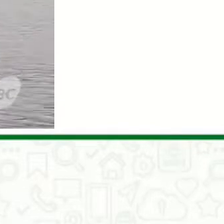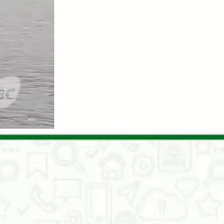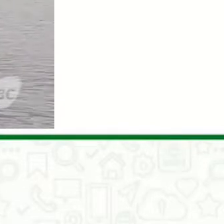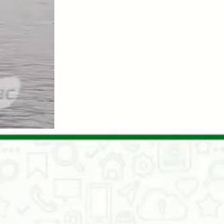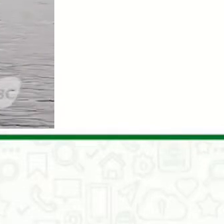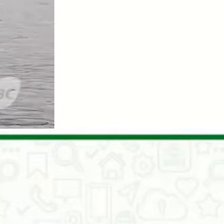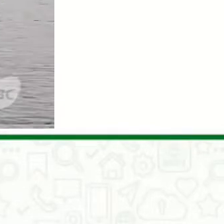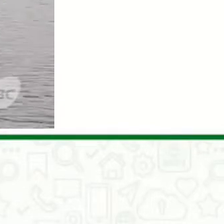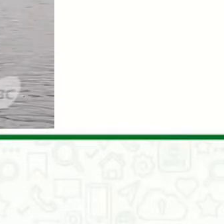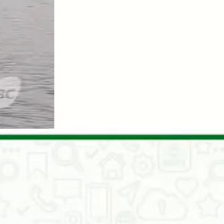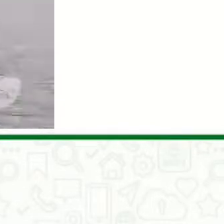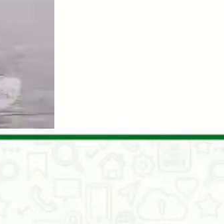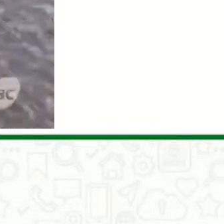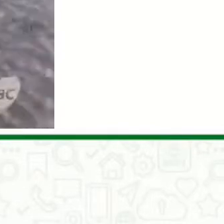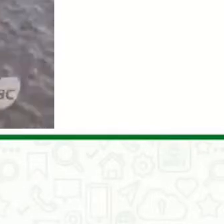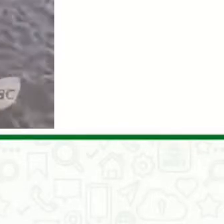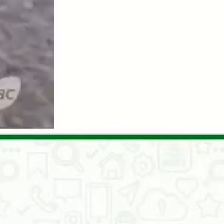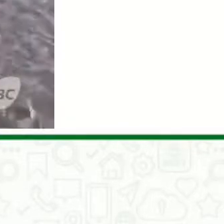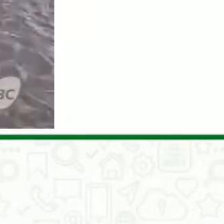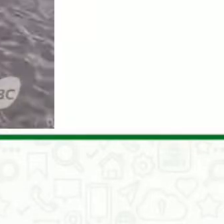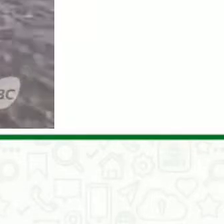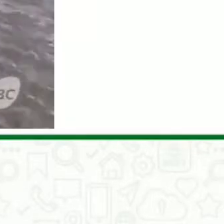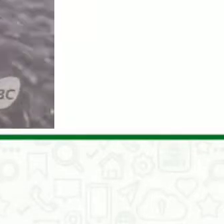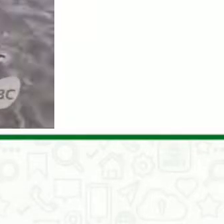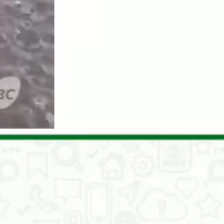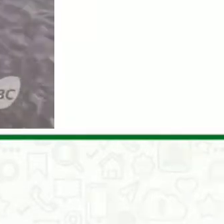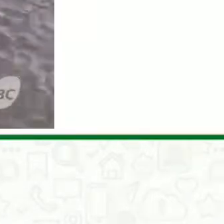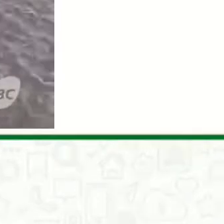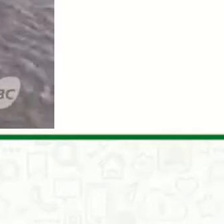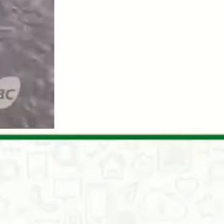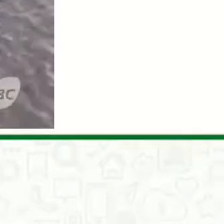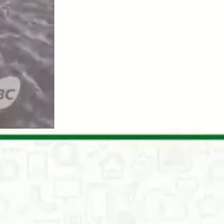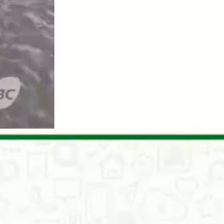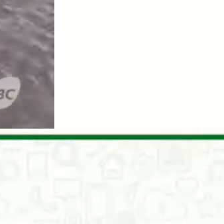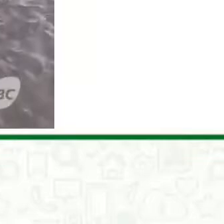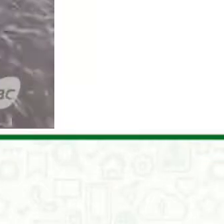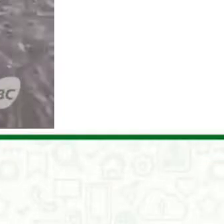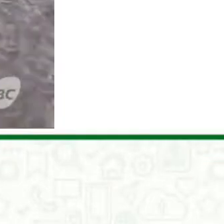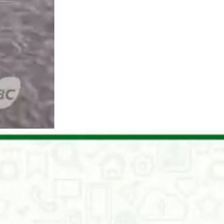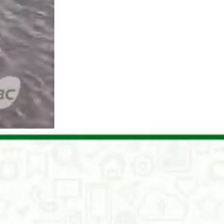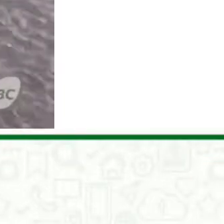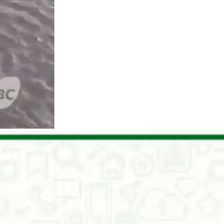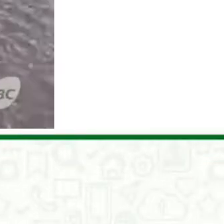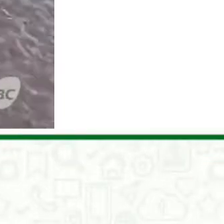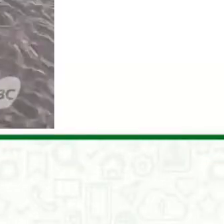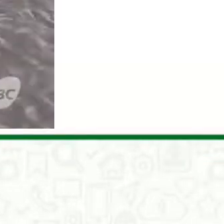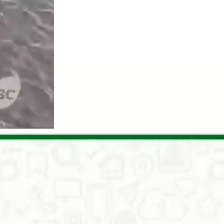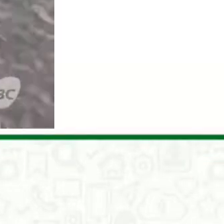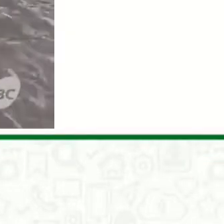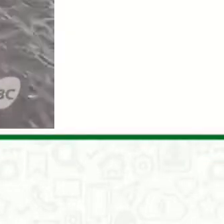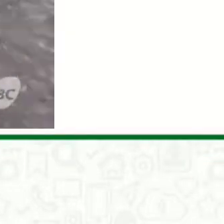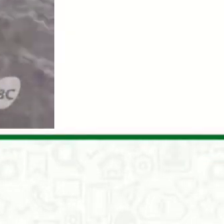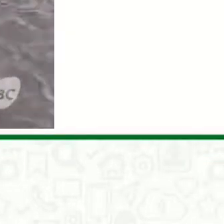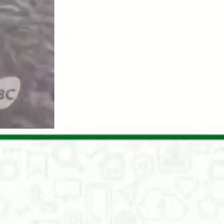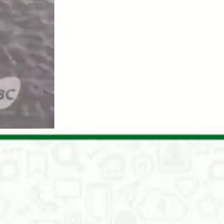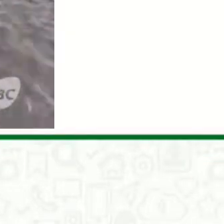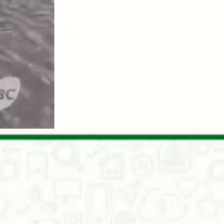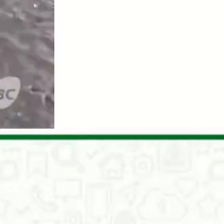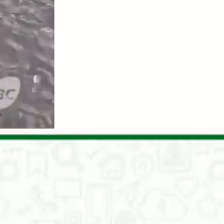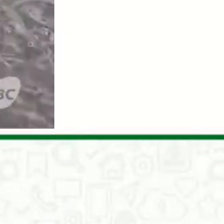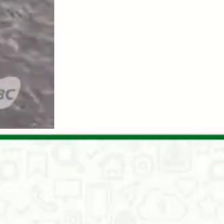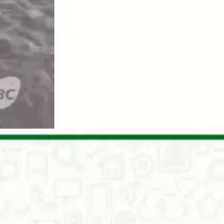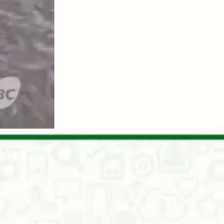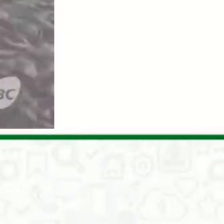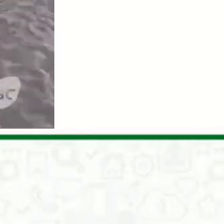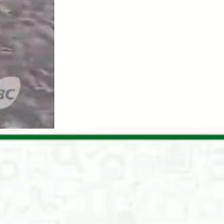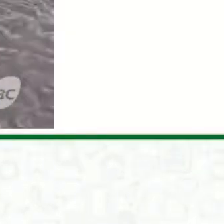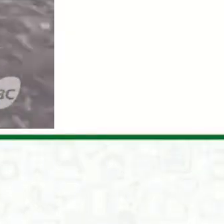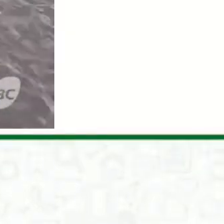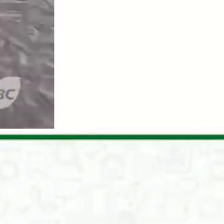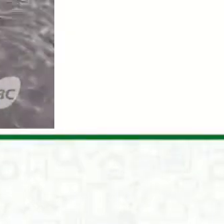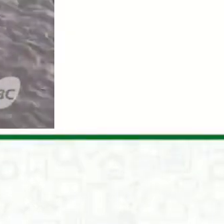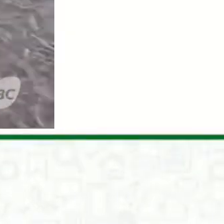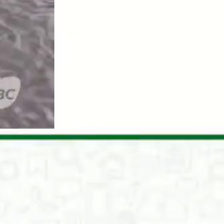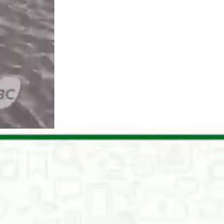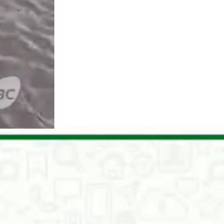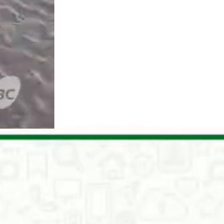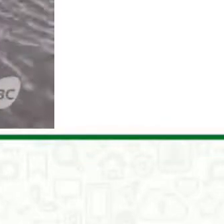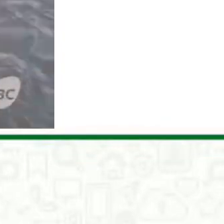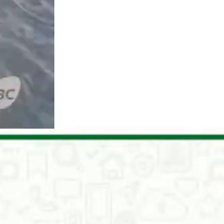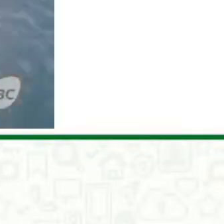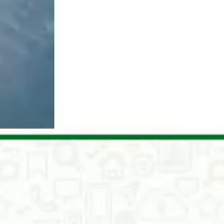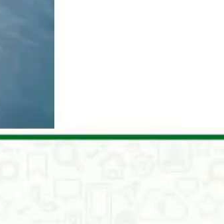na